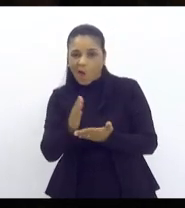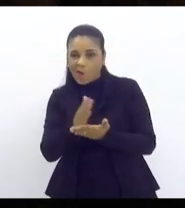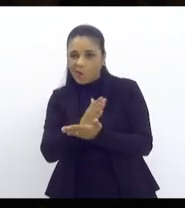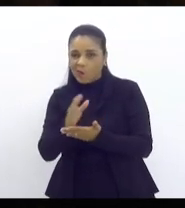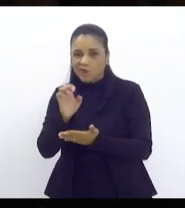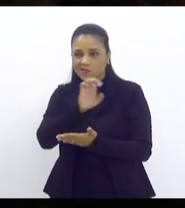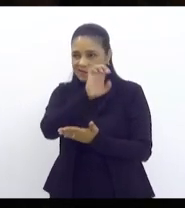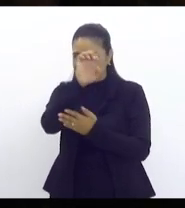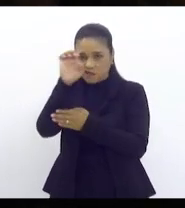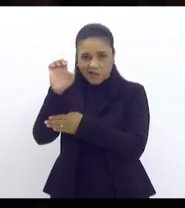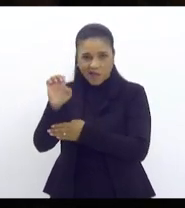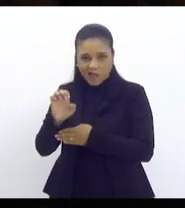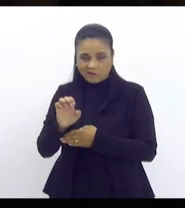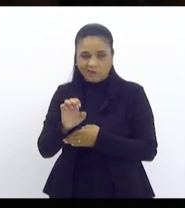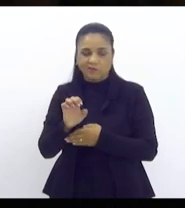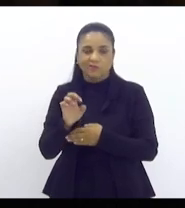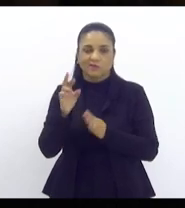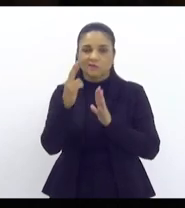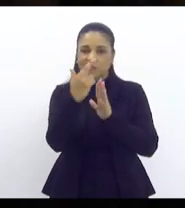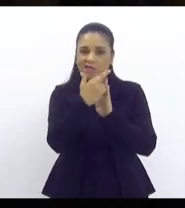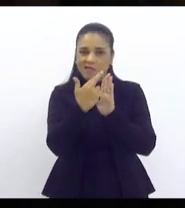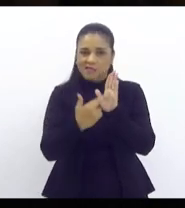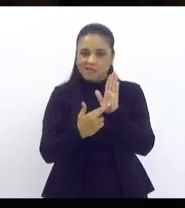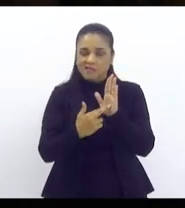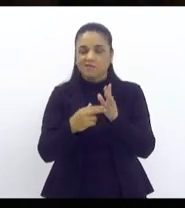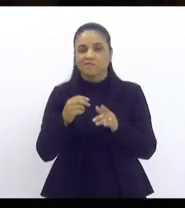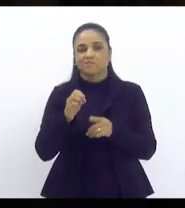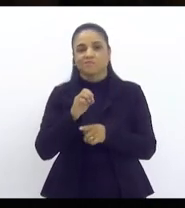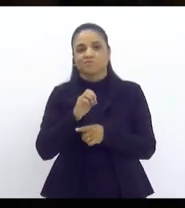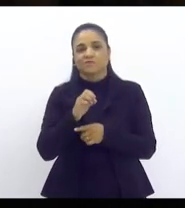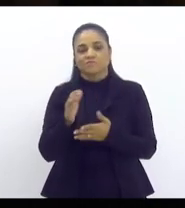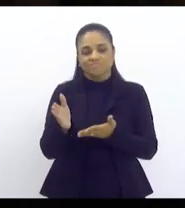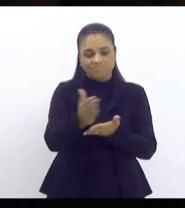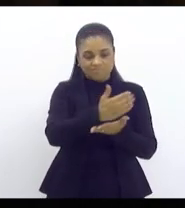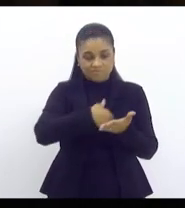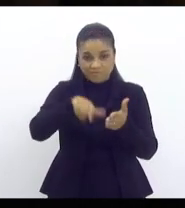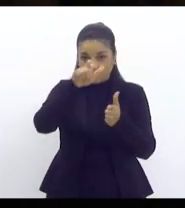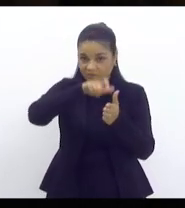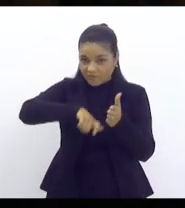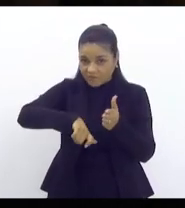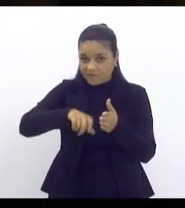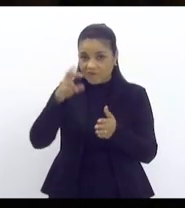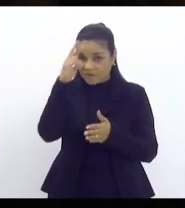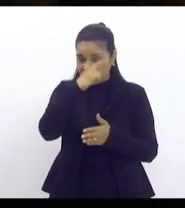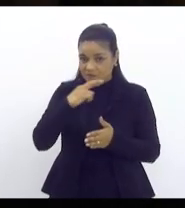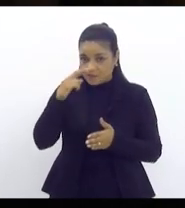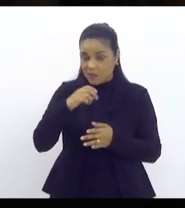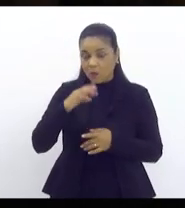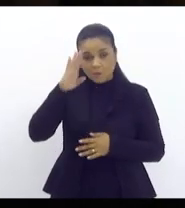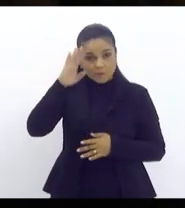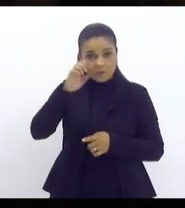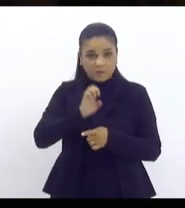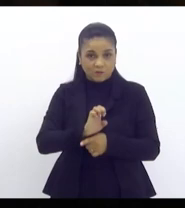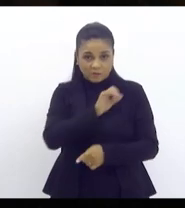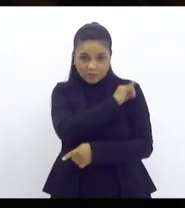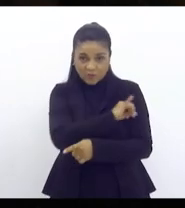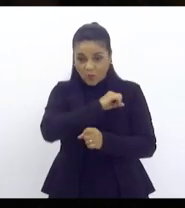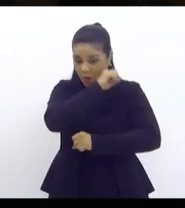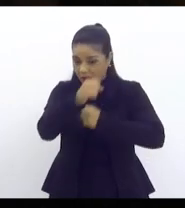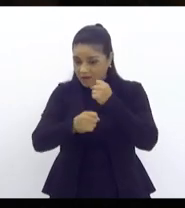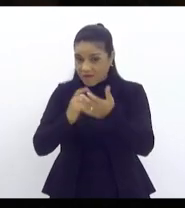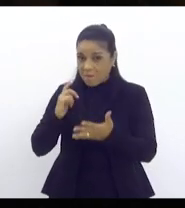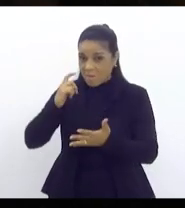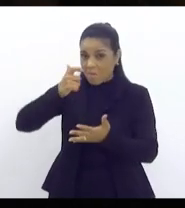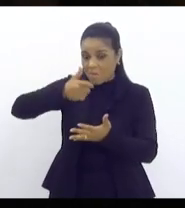regime de recuperação fiscal, principalmente o Rio de Janeiro, nós vamos pagar o ano que vem, senhora presidente,